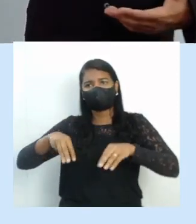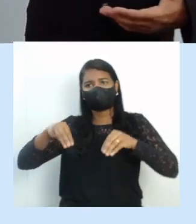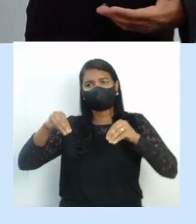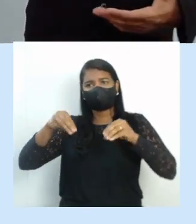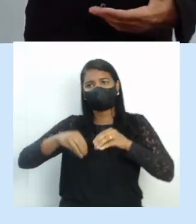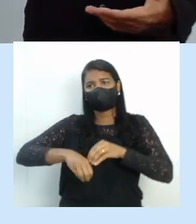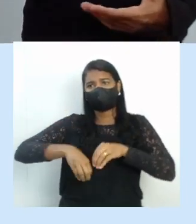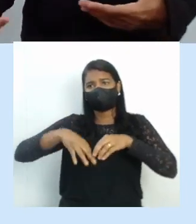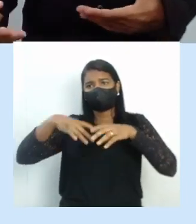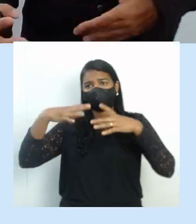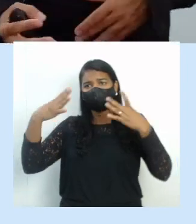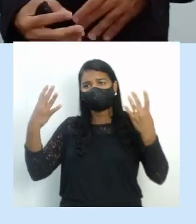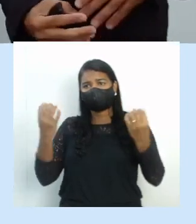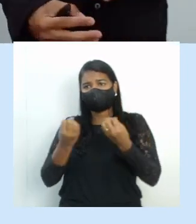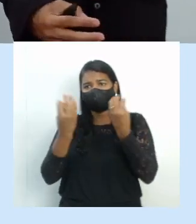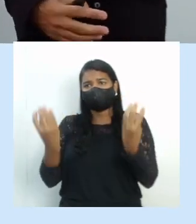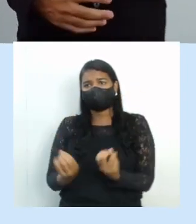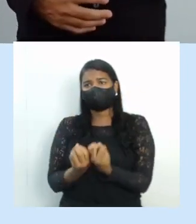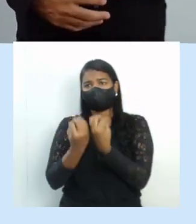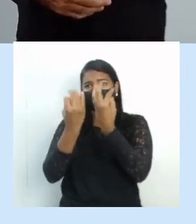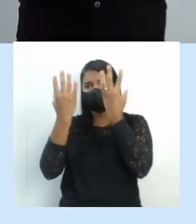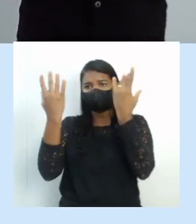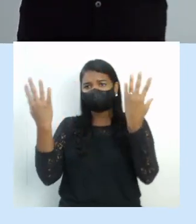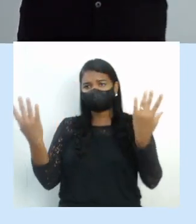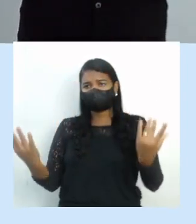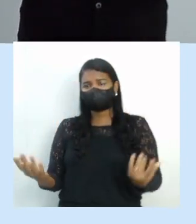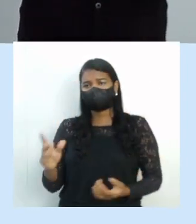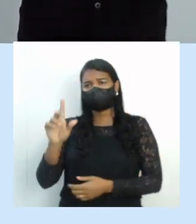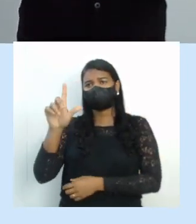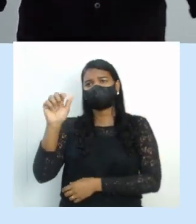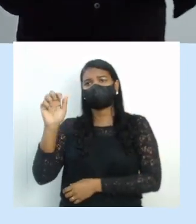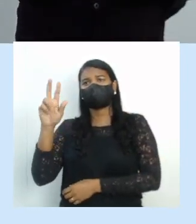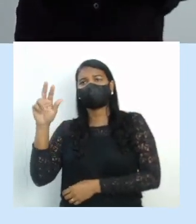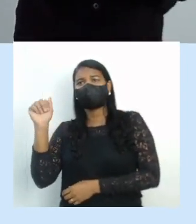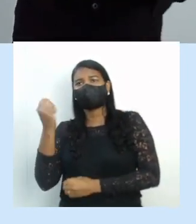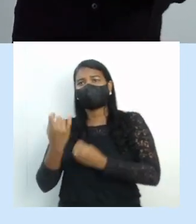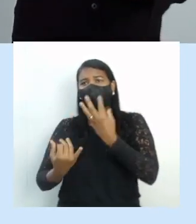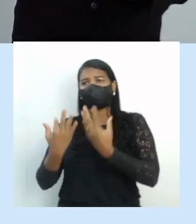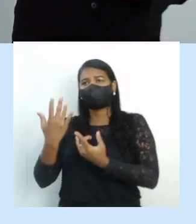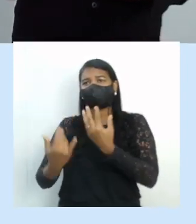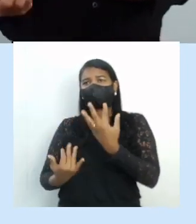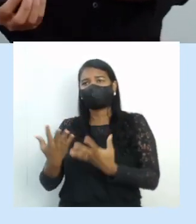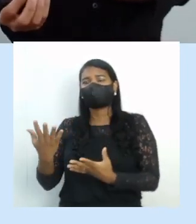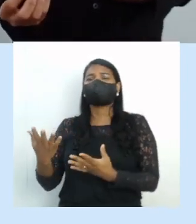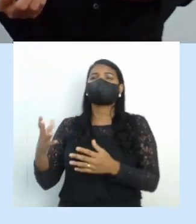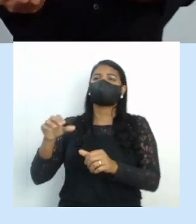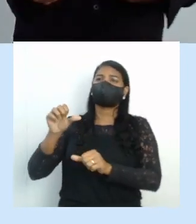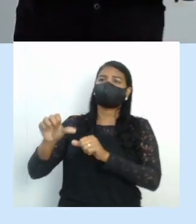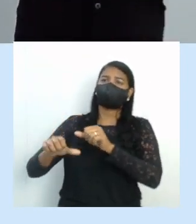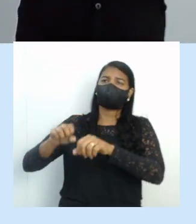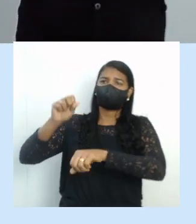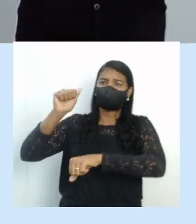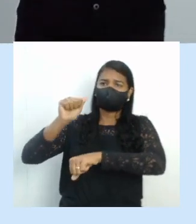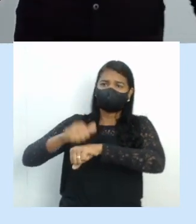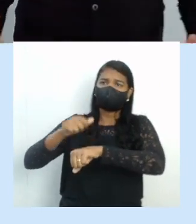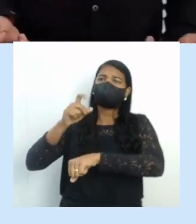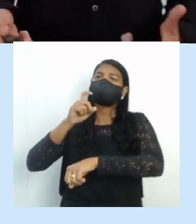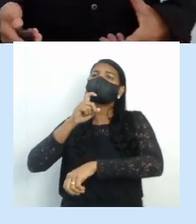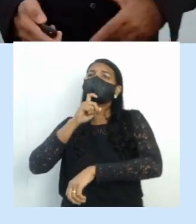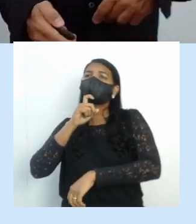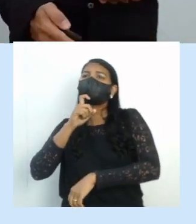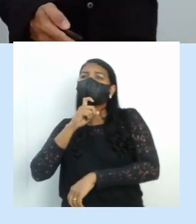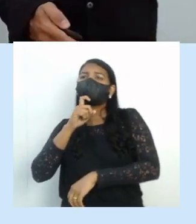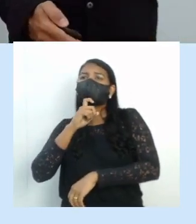vai virar lava, essa lava ela passa por um processo de solidificação, de